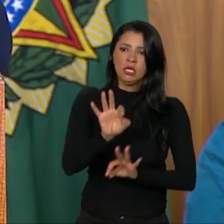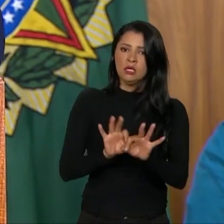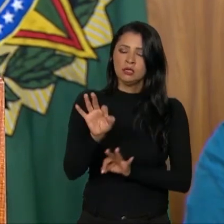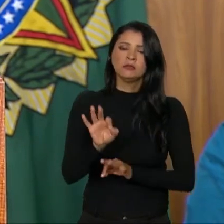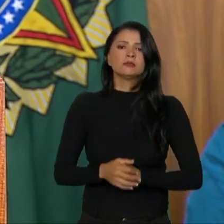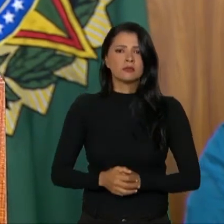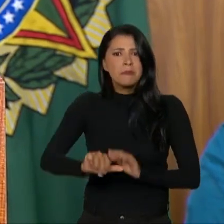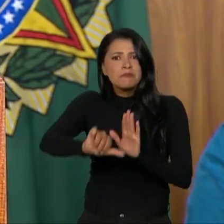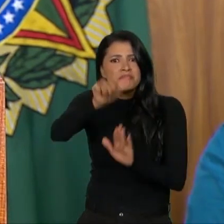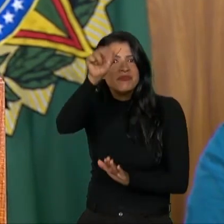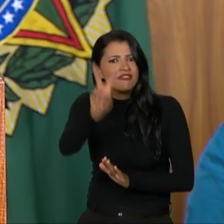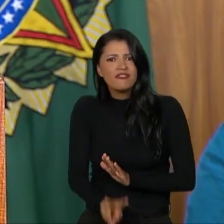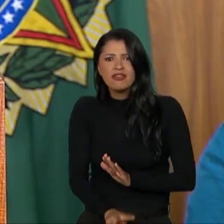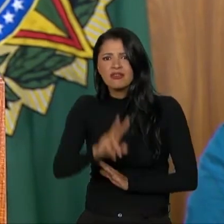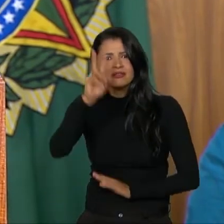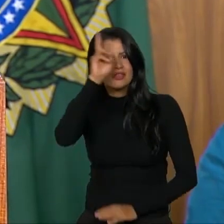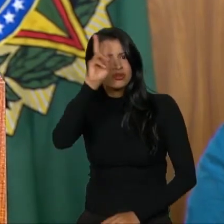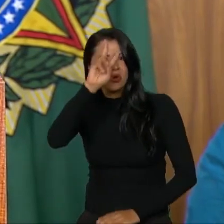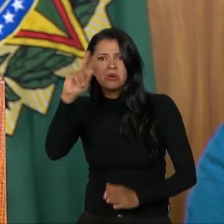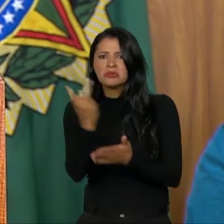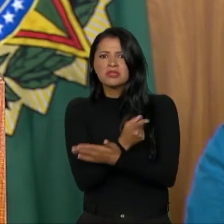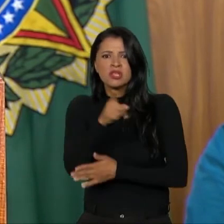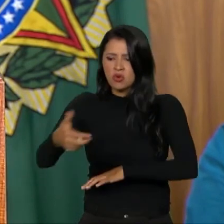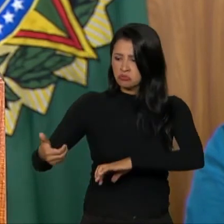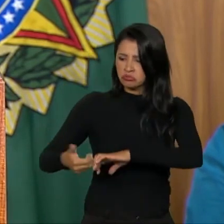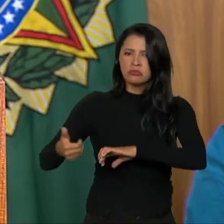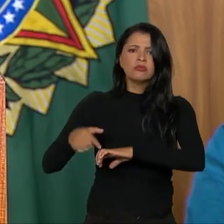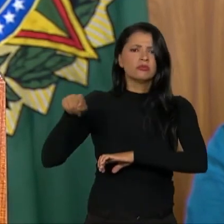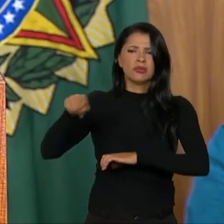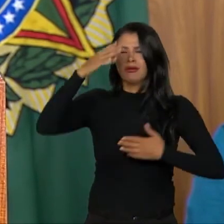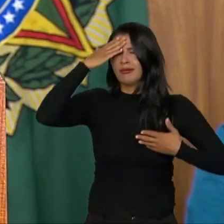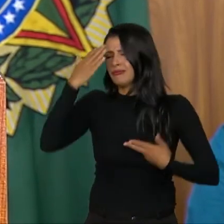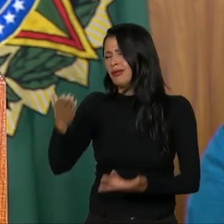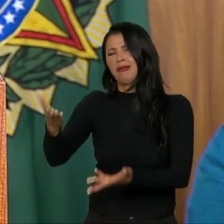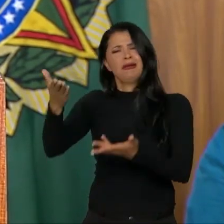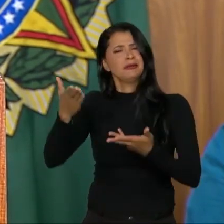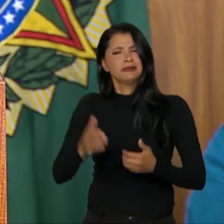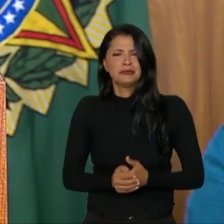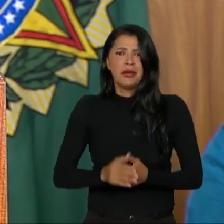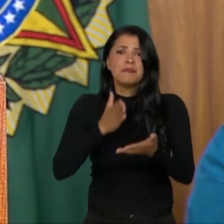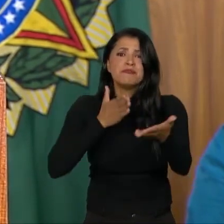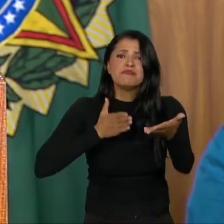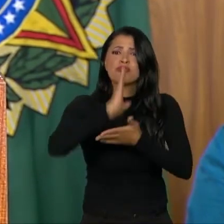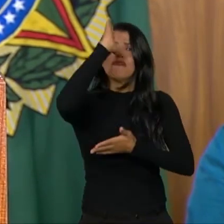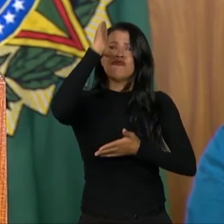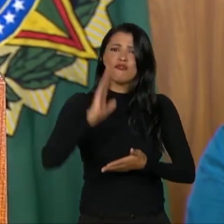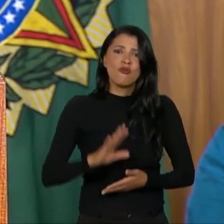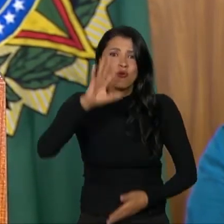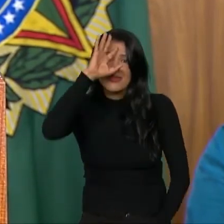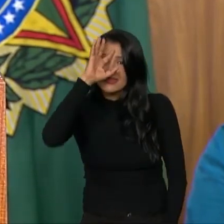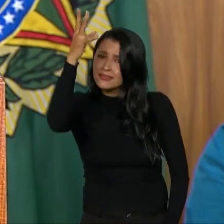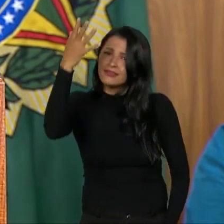foi pela primeira vez na história que o Congresso, eu sou muito grato a isso, aprovou uma